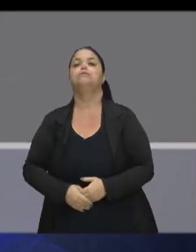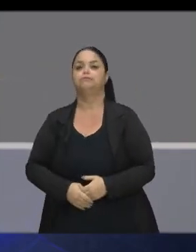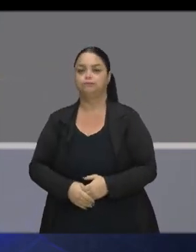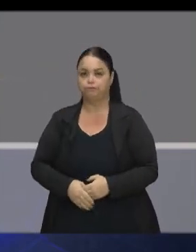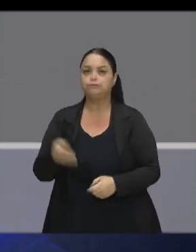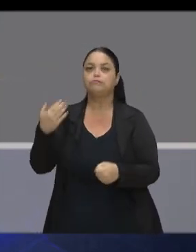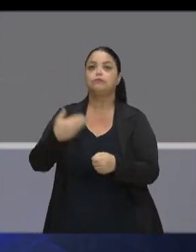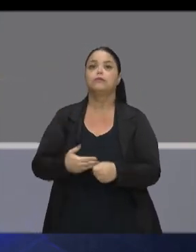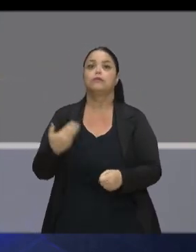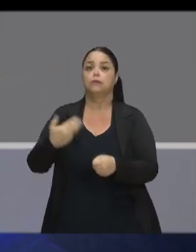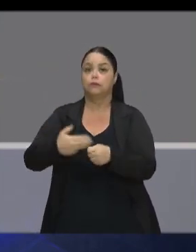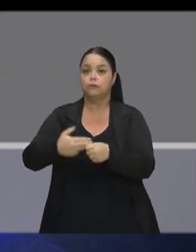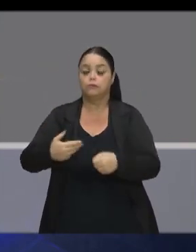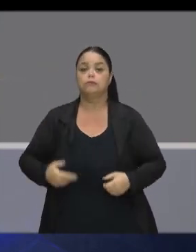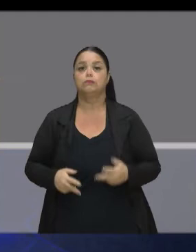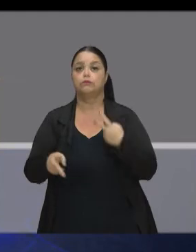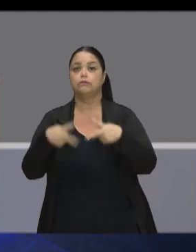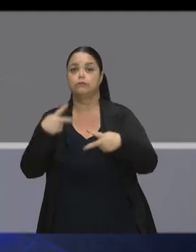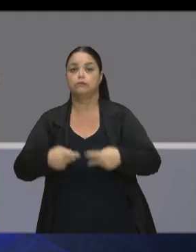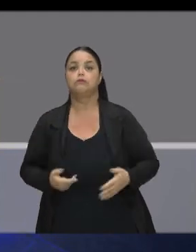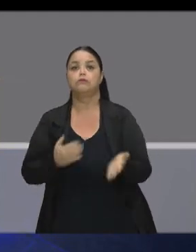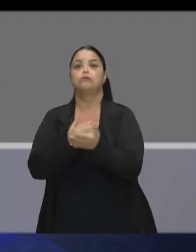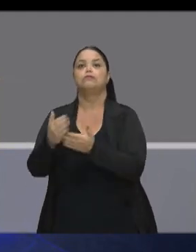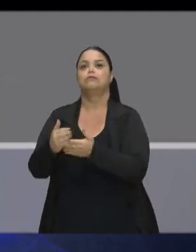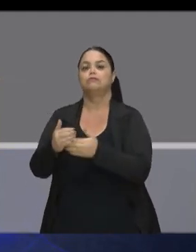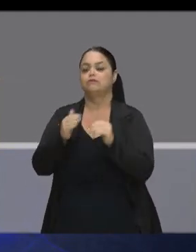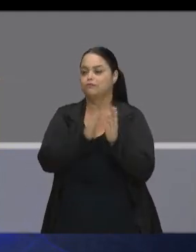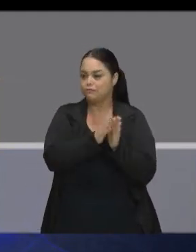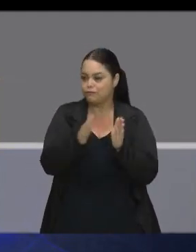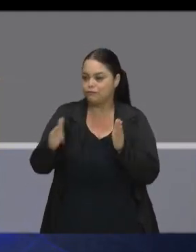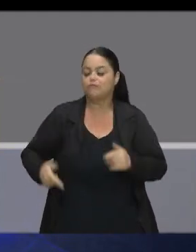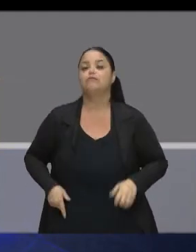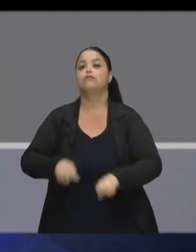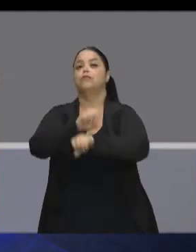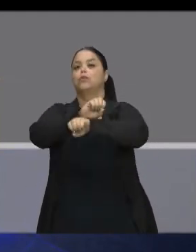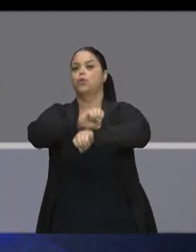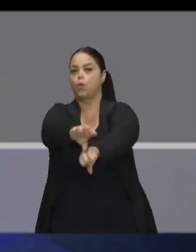de São José dos Campos e começou aqui a sua jornada pela educação.